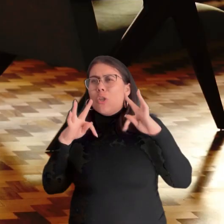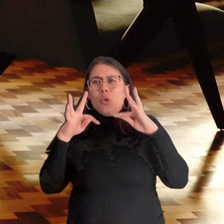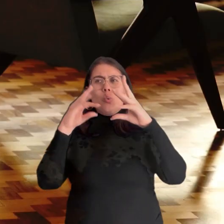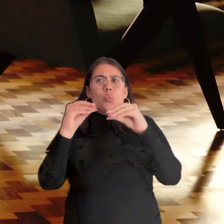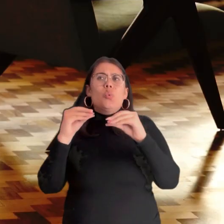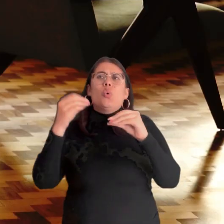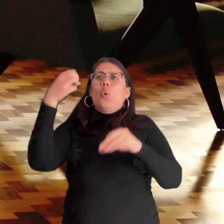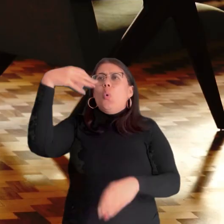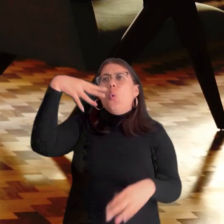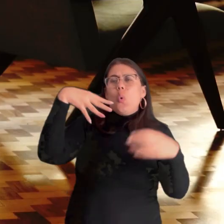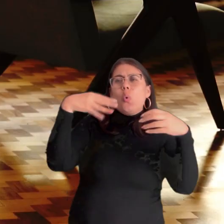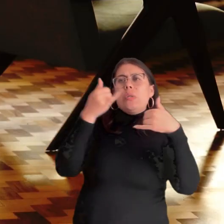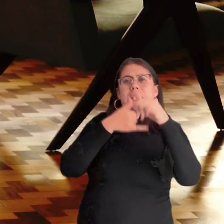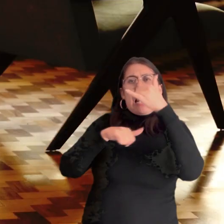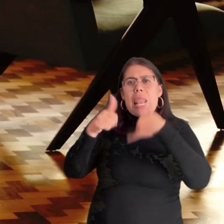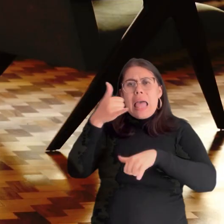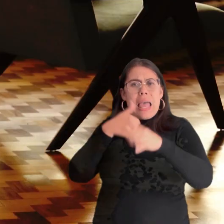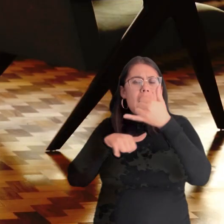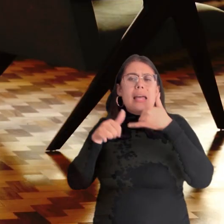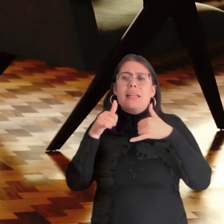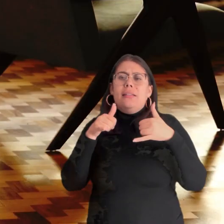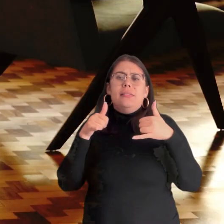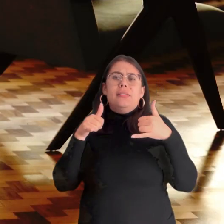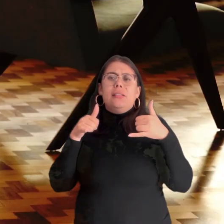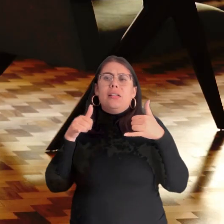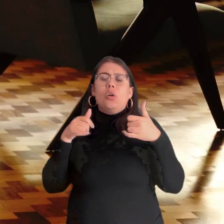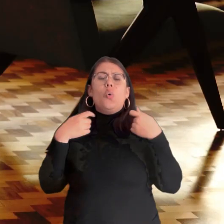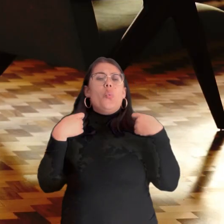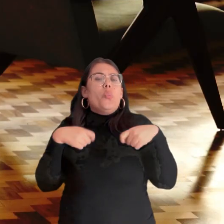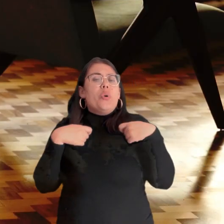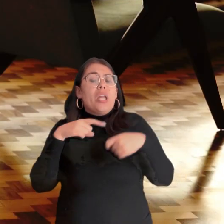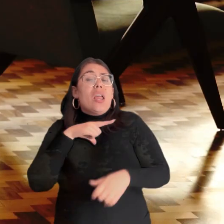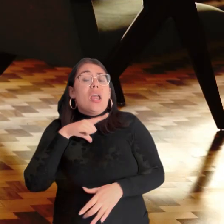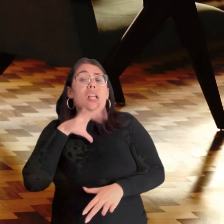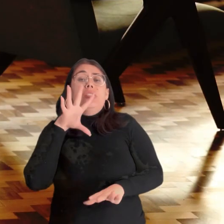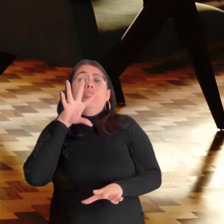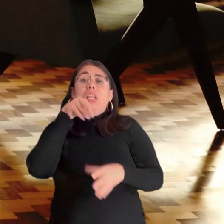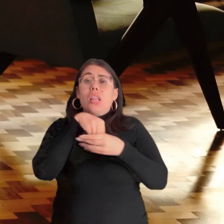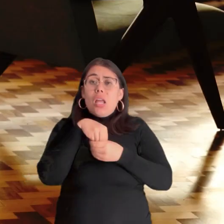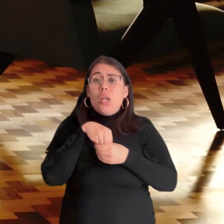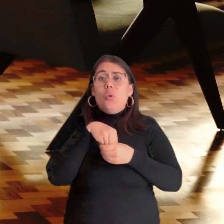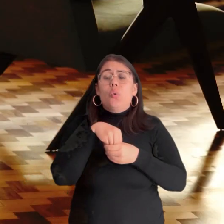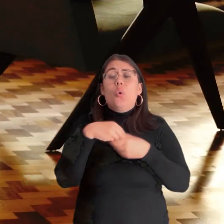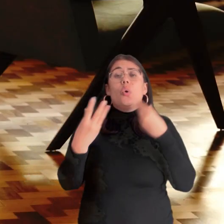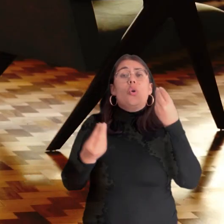o que tinha lá e como que isso